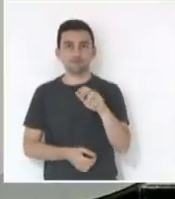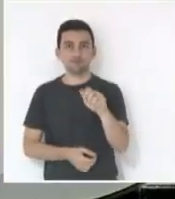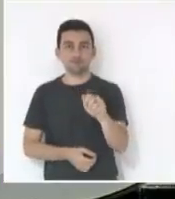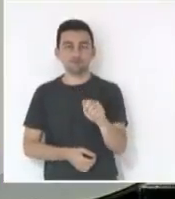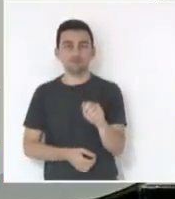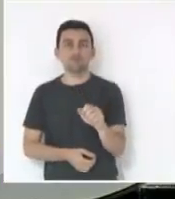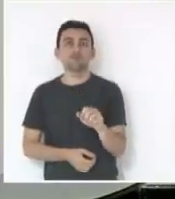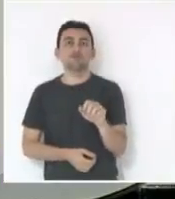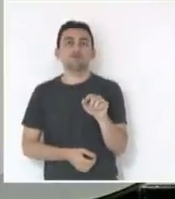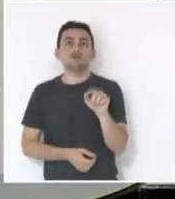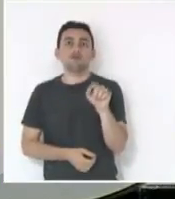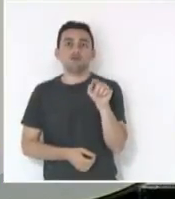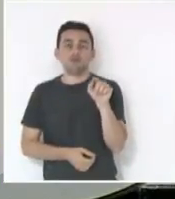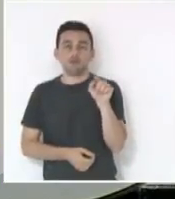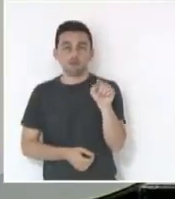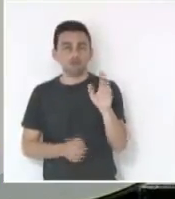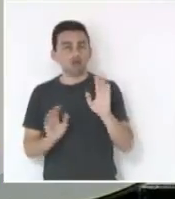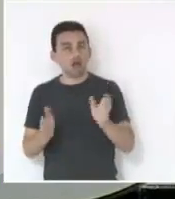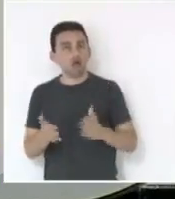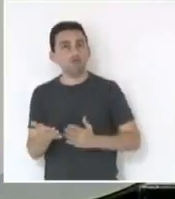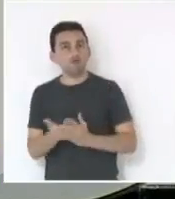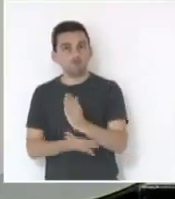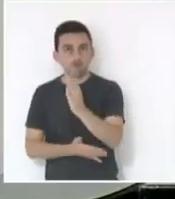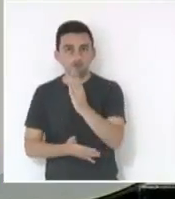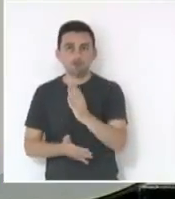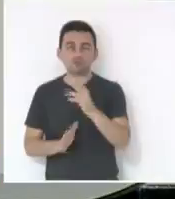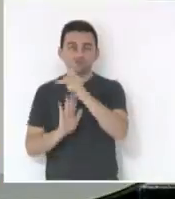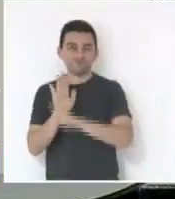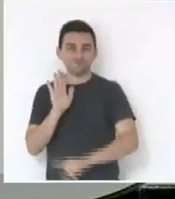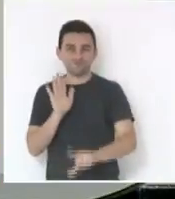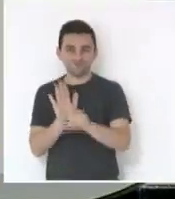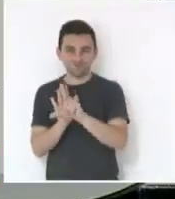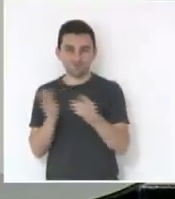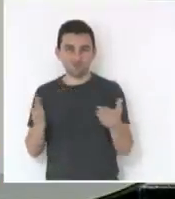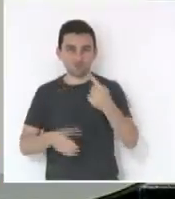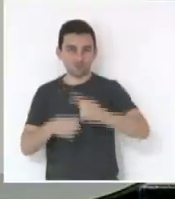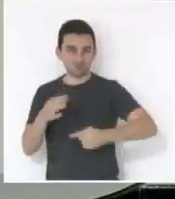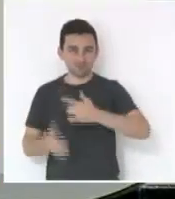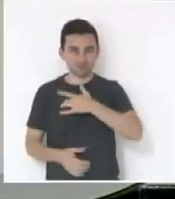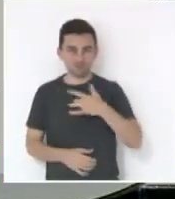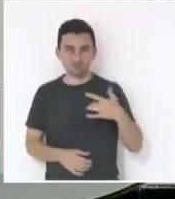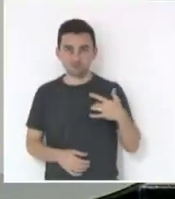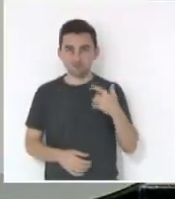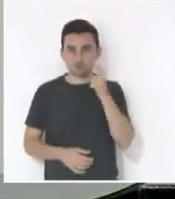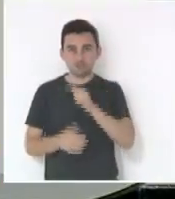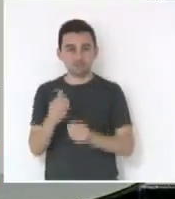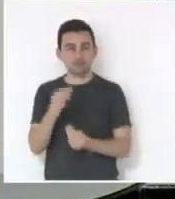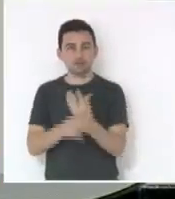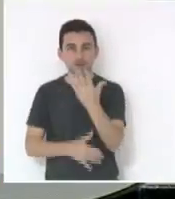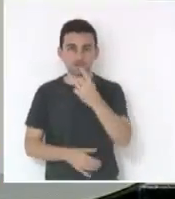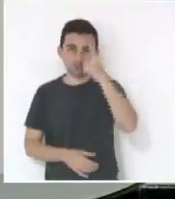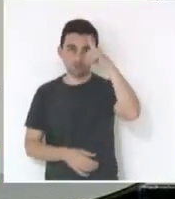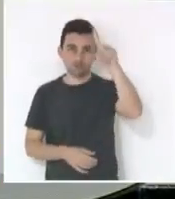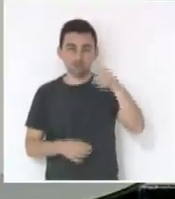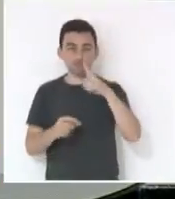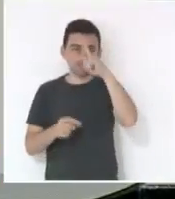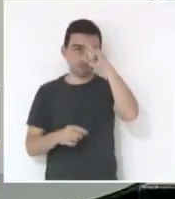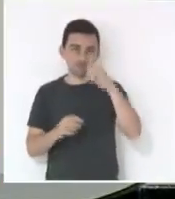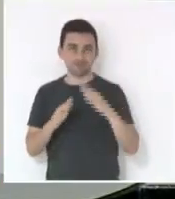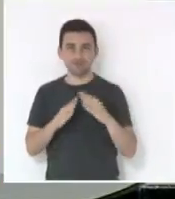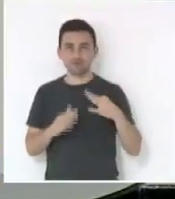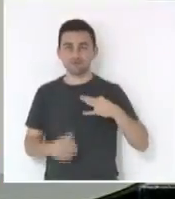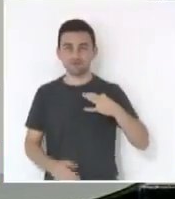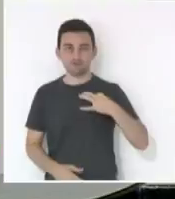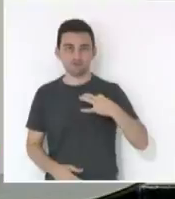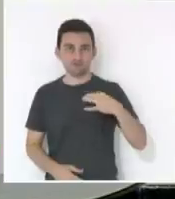nós aprovamos na Comissão de Saúde projeto de lei que institui o Dia também dos Hospitais Filantrópicos em